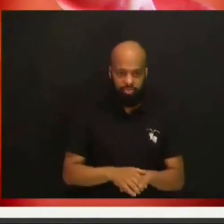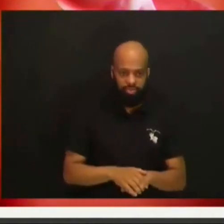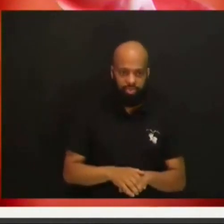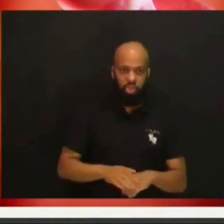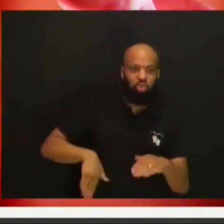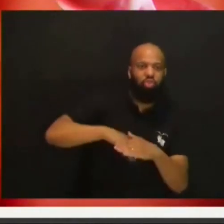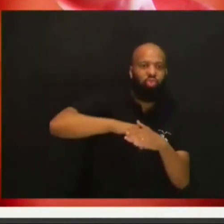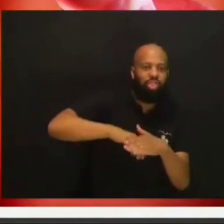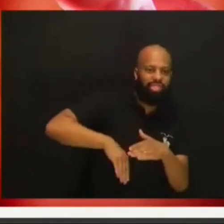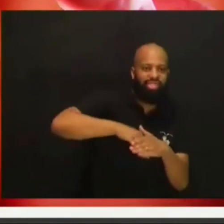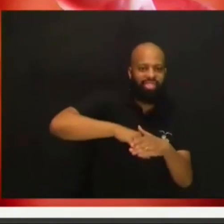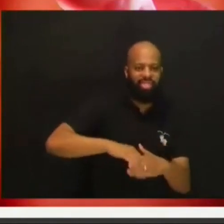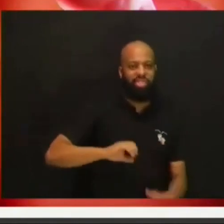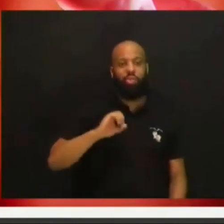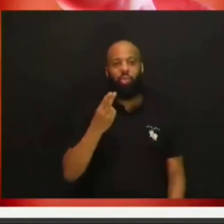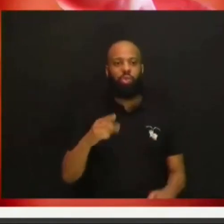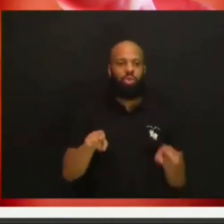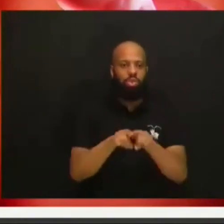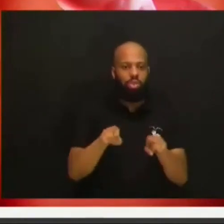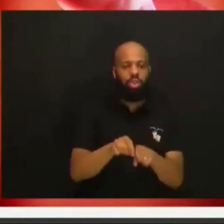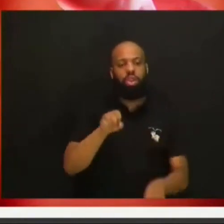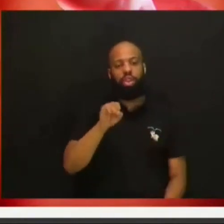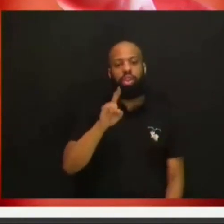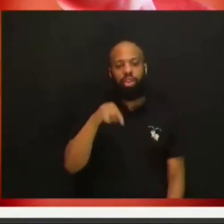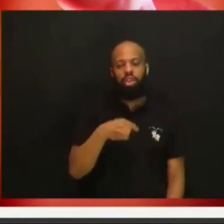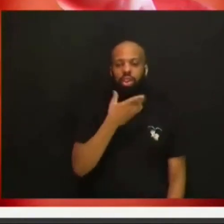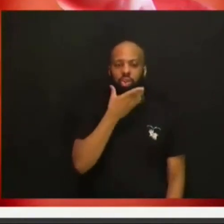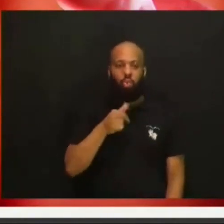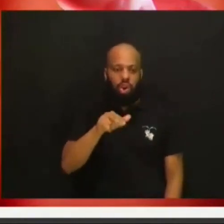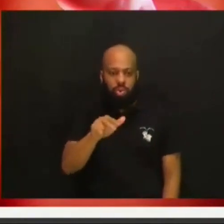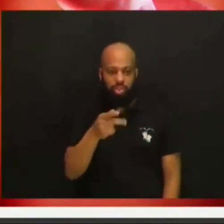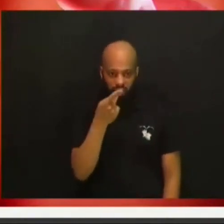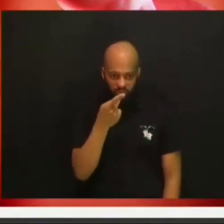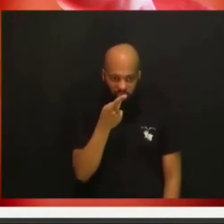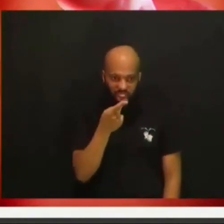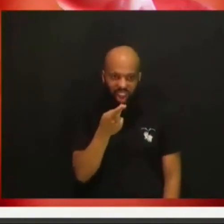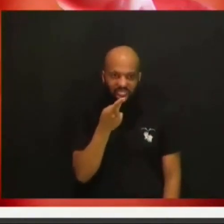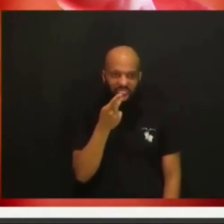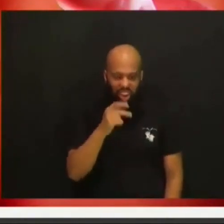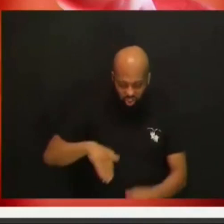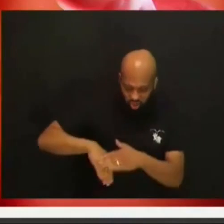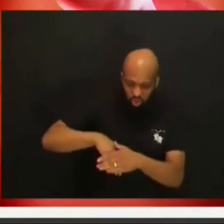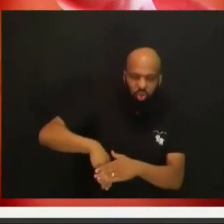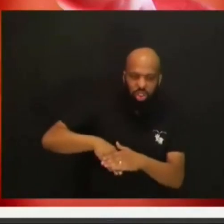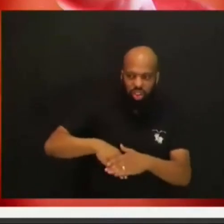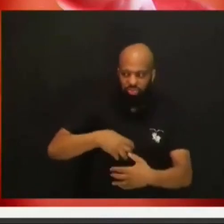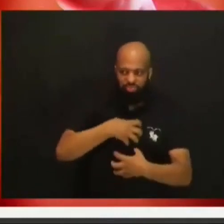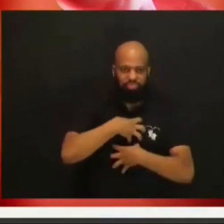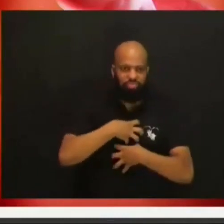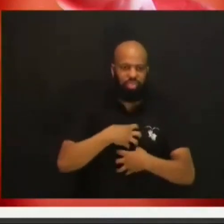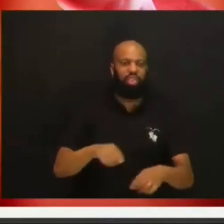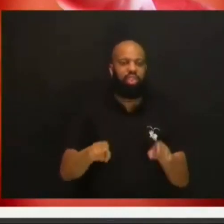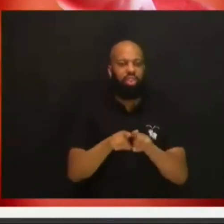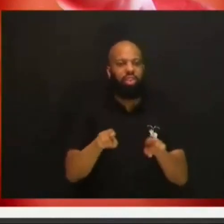chuta, não é? Ou um irmãozinho. Existe um irmãozinho. O irmãozinho fala e ele chuta. Ou